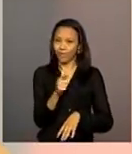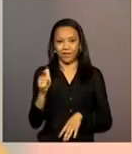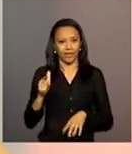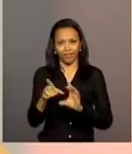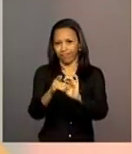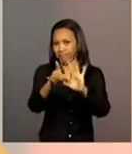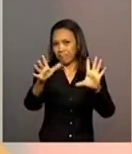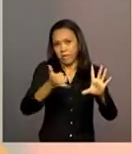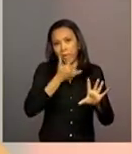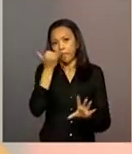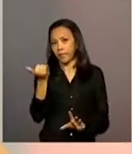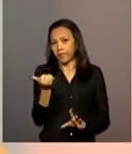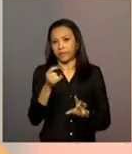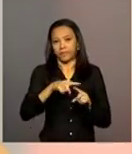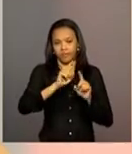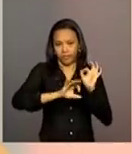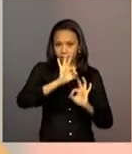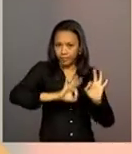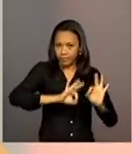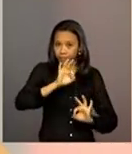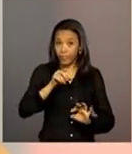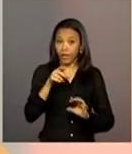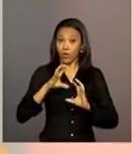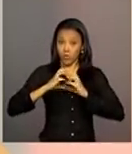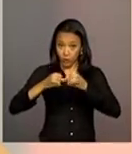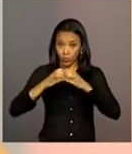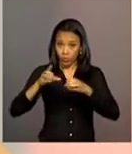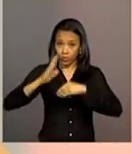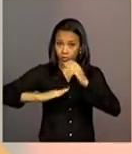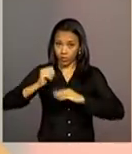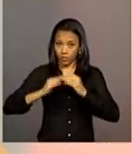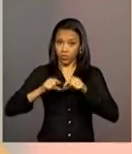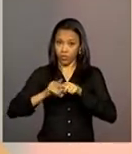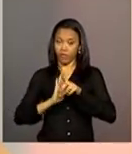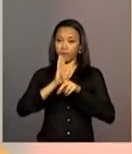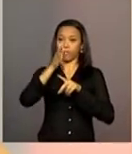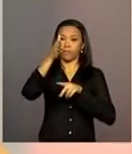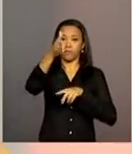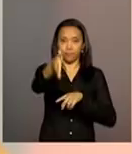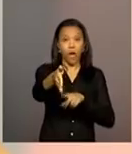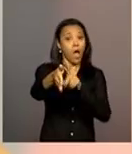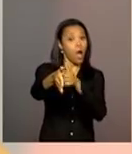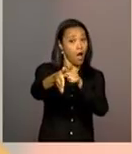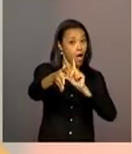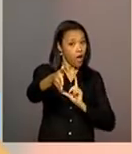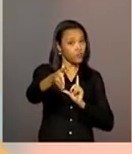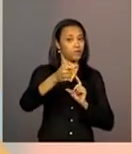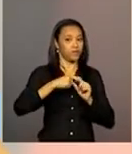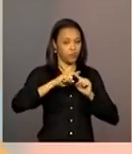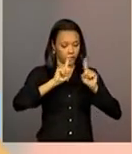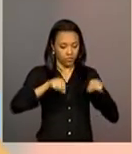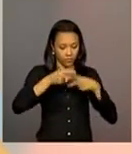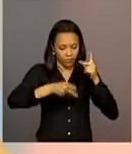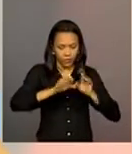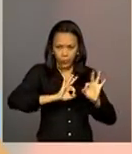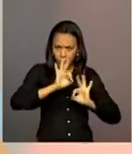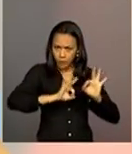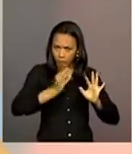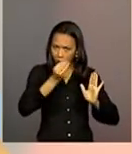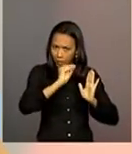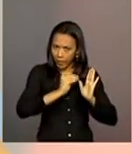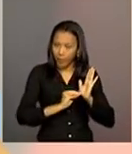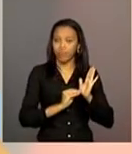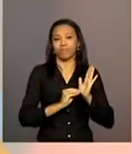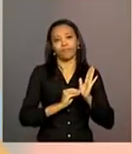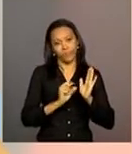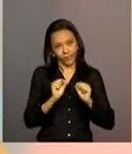do planejamento né Essa equipe ela ao se deslocar ela fez um planejamento anterior muitas vezes no